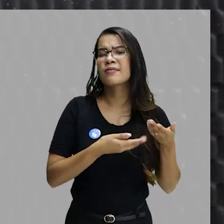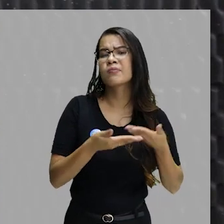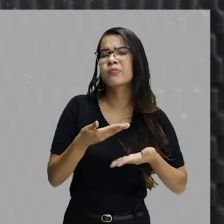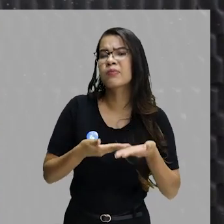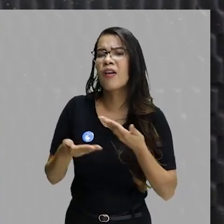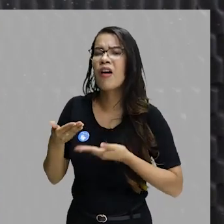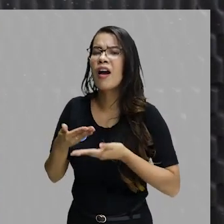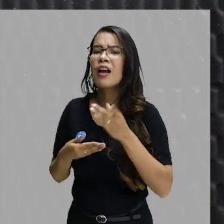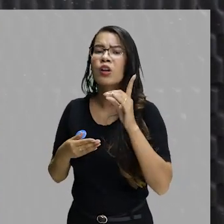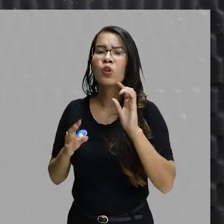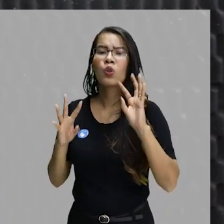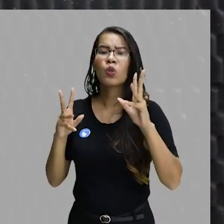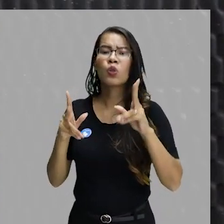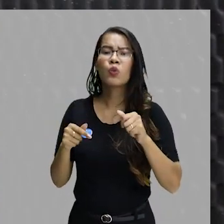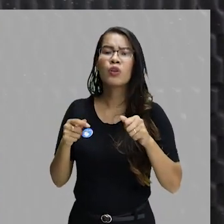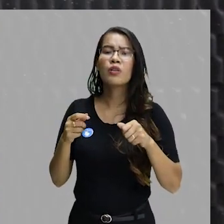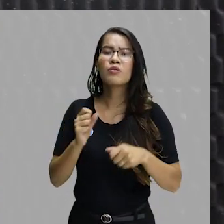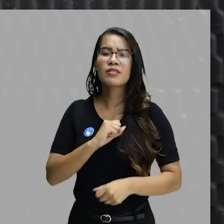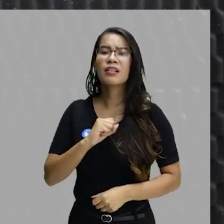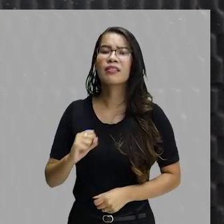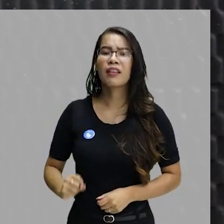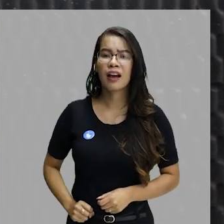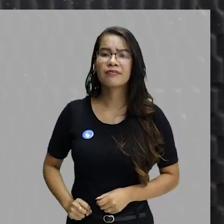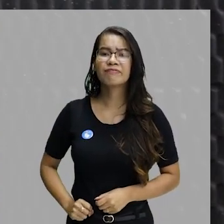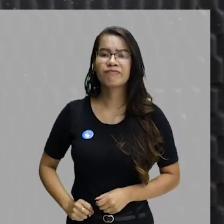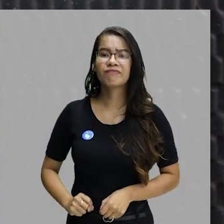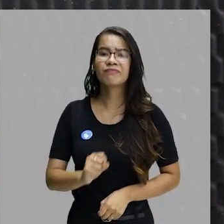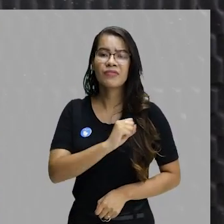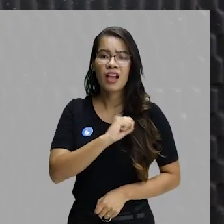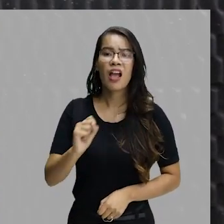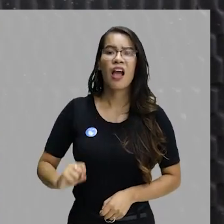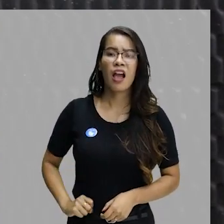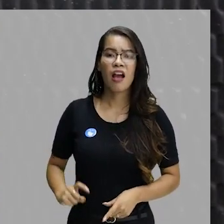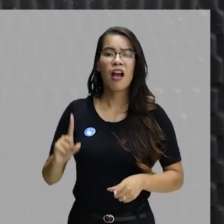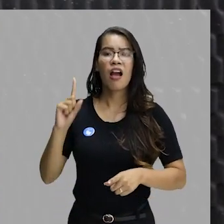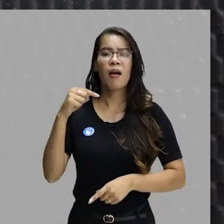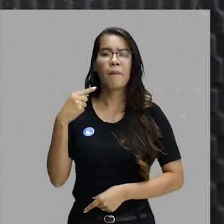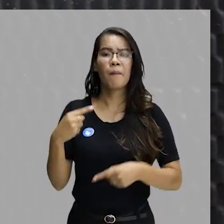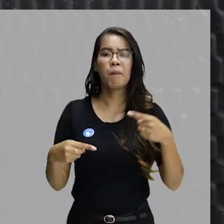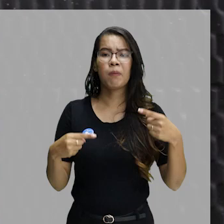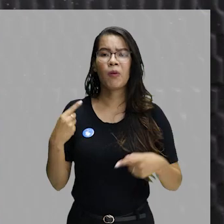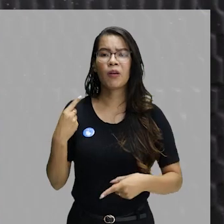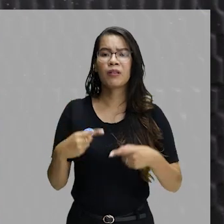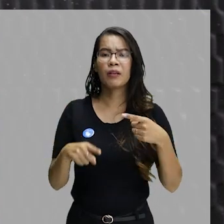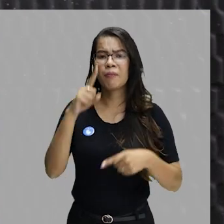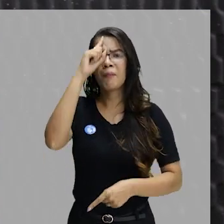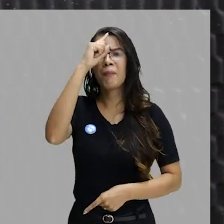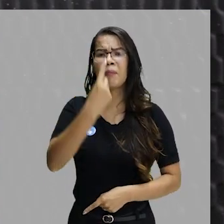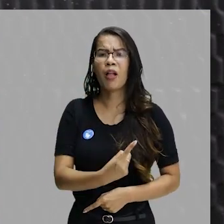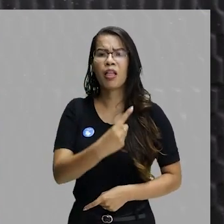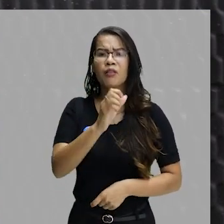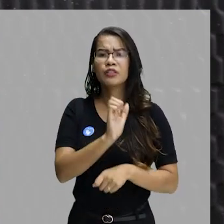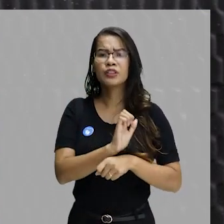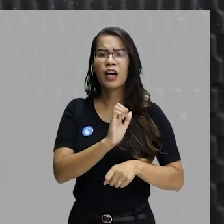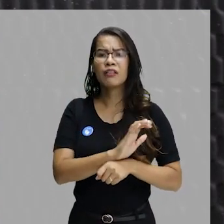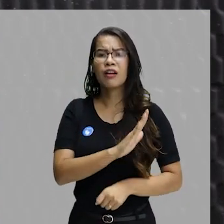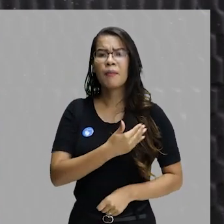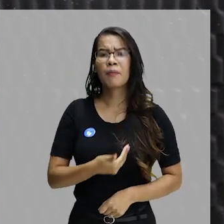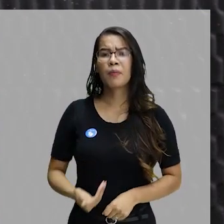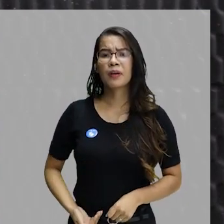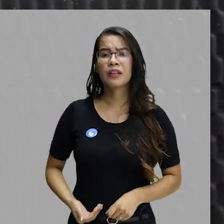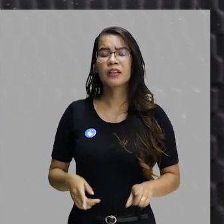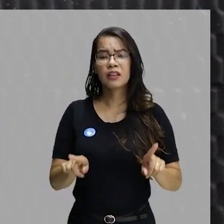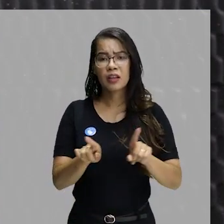Senado. Então, o Senado é a grande instituição política desse Estado republicano. É interessante também nós